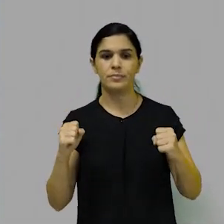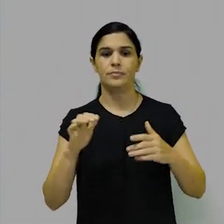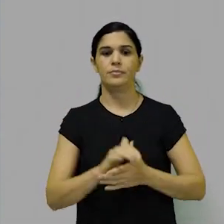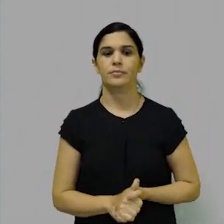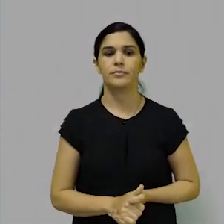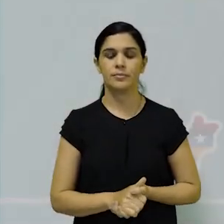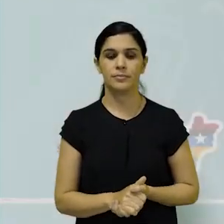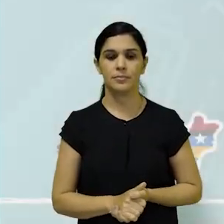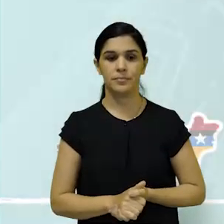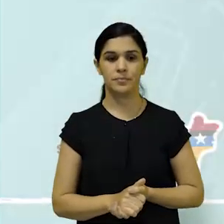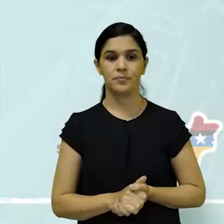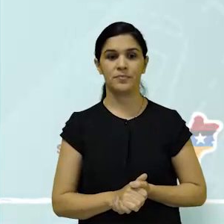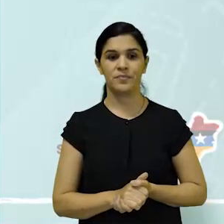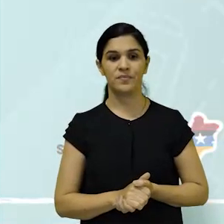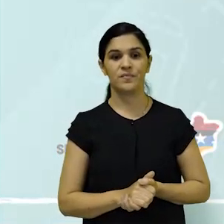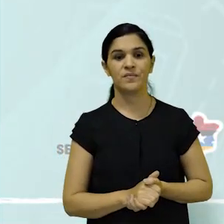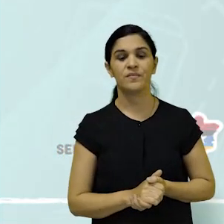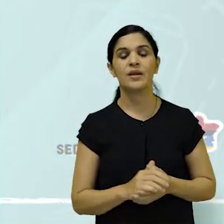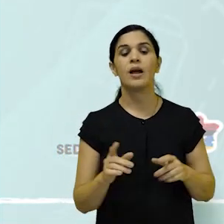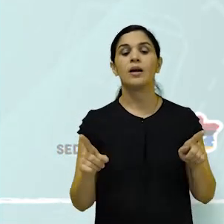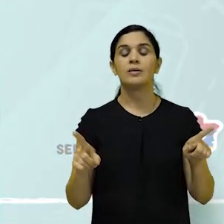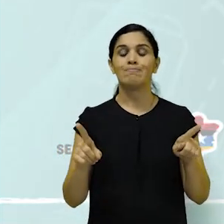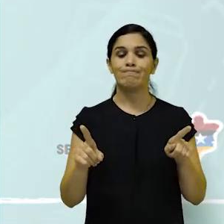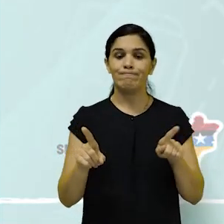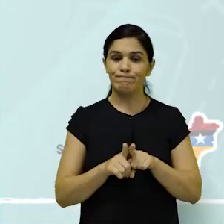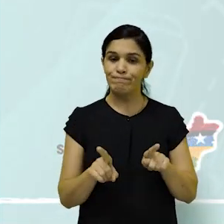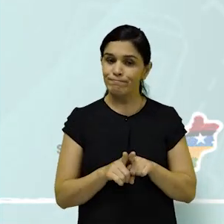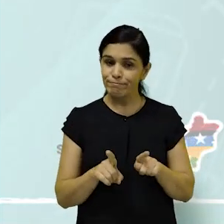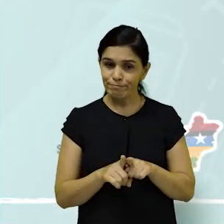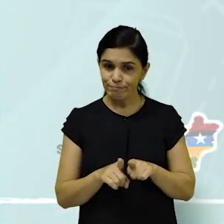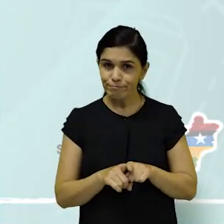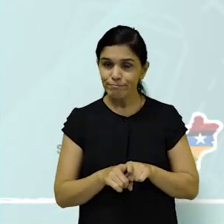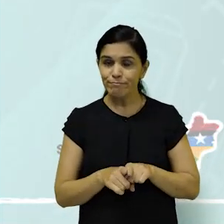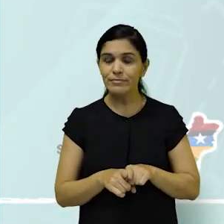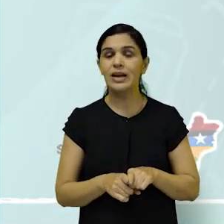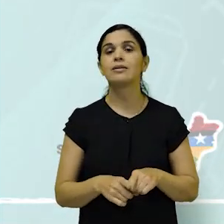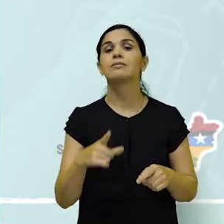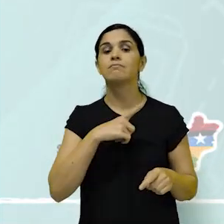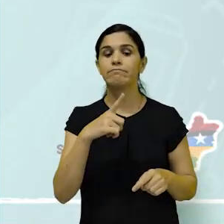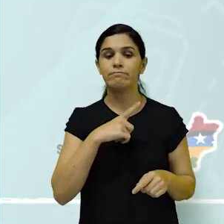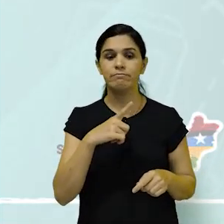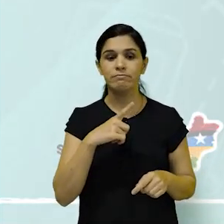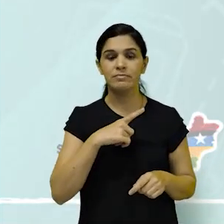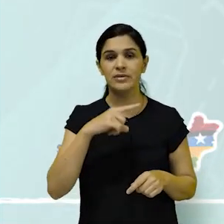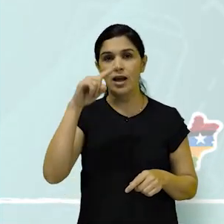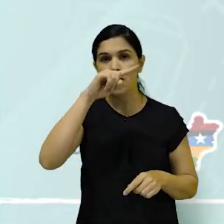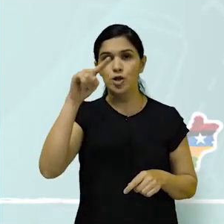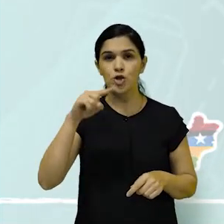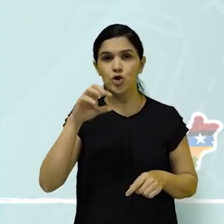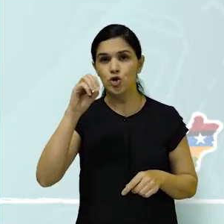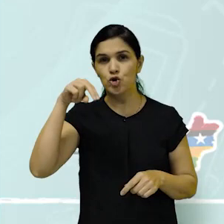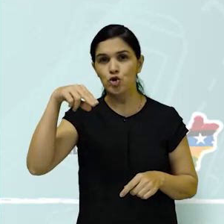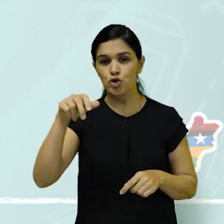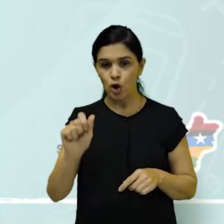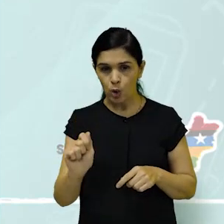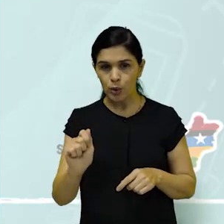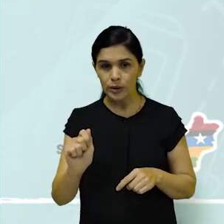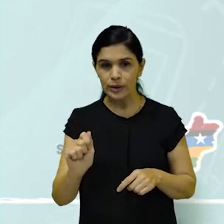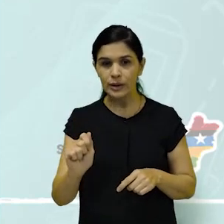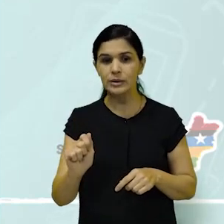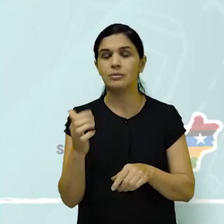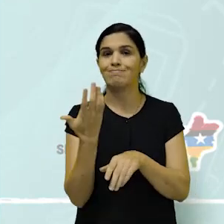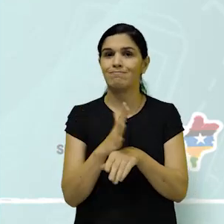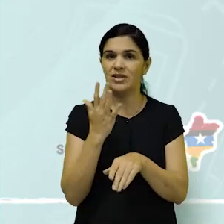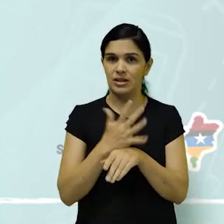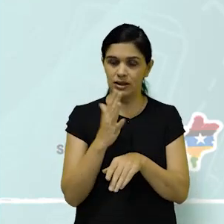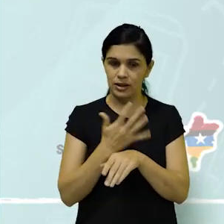crônicas. Daí, galerinha, existem as zonas de treinamento, que ela é delimitada pelos limites que são superior e